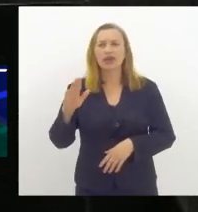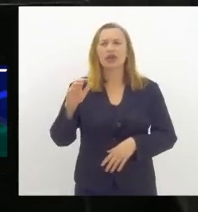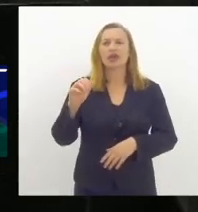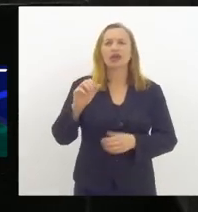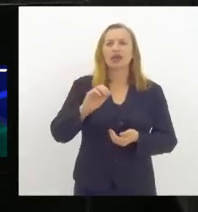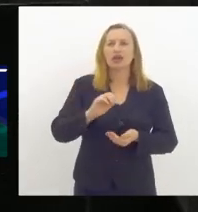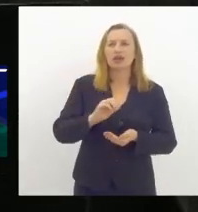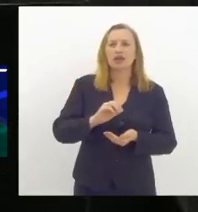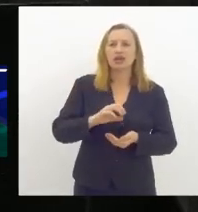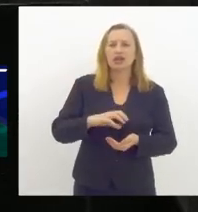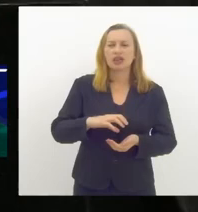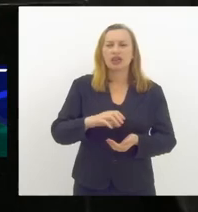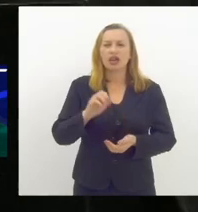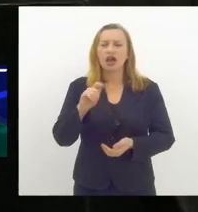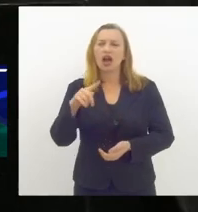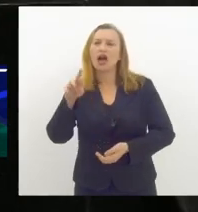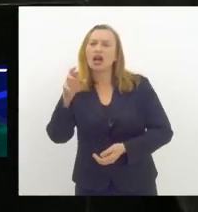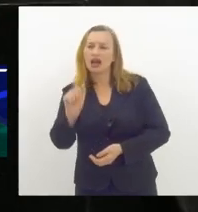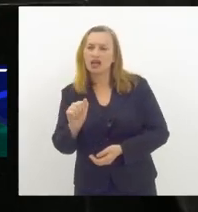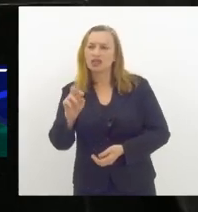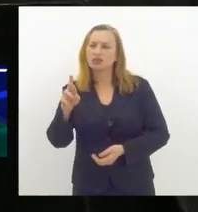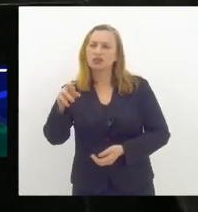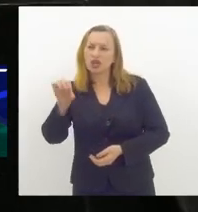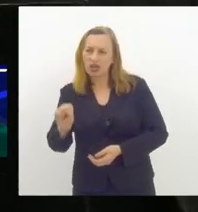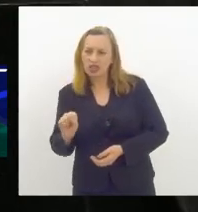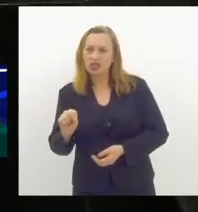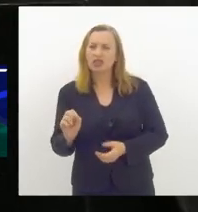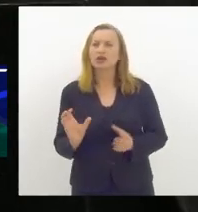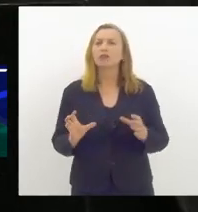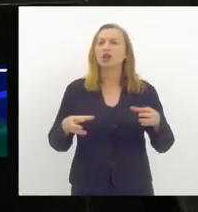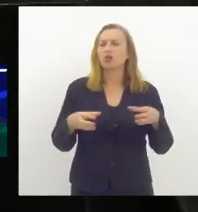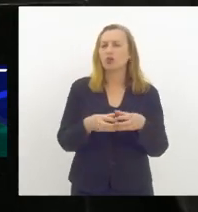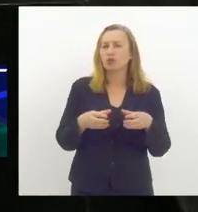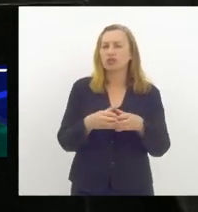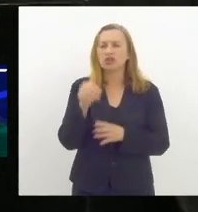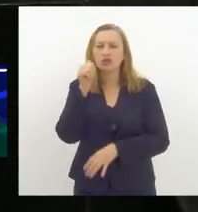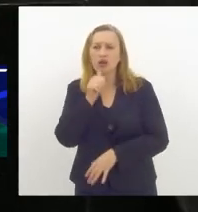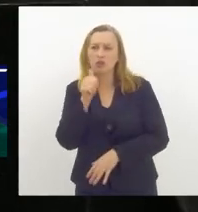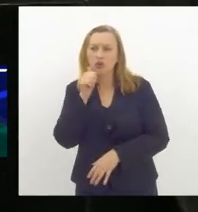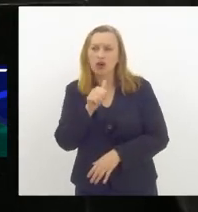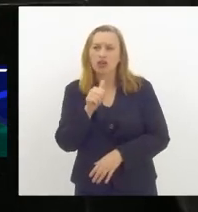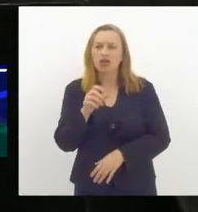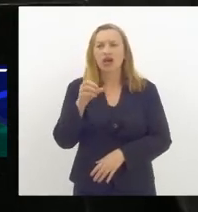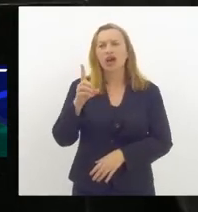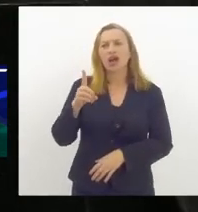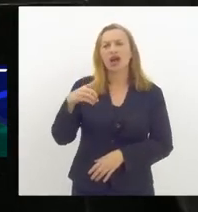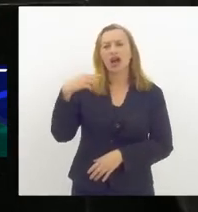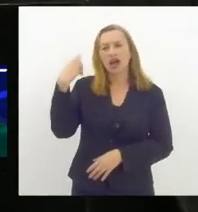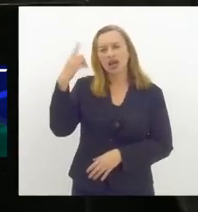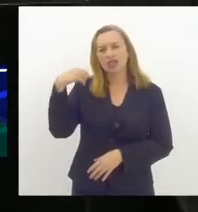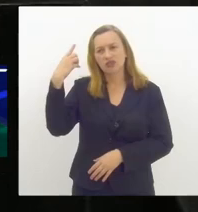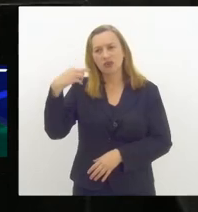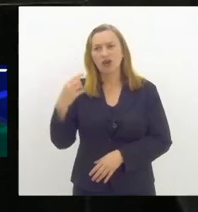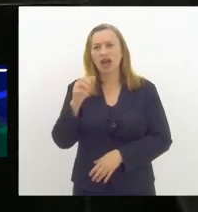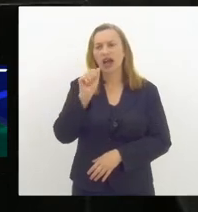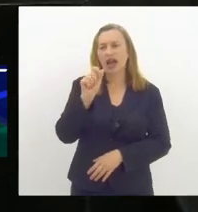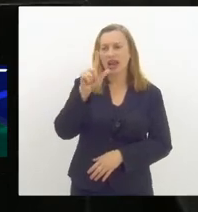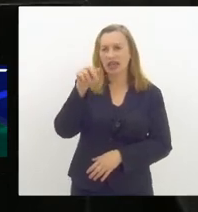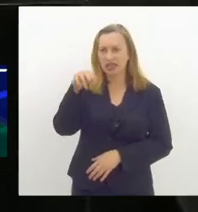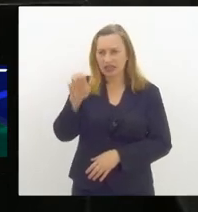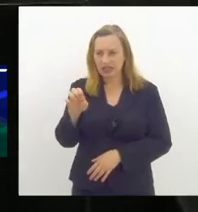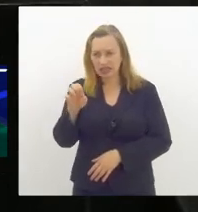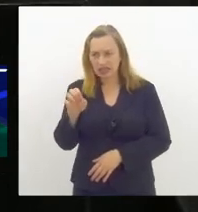especialmente pela comissão da mulher da OAB presidida pela advogada Dra Aline